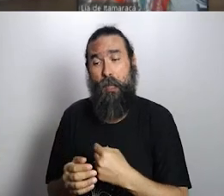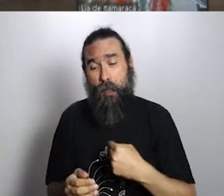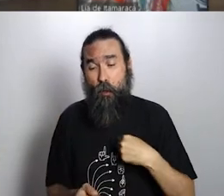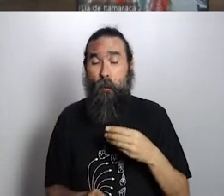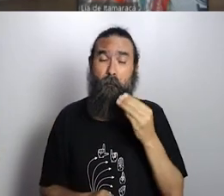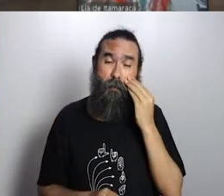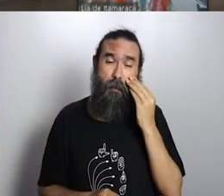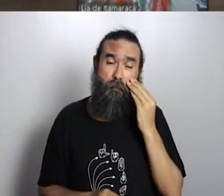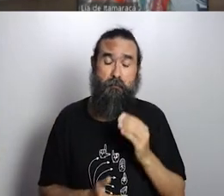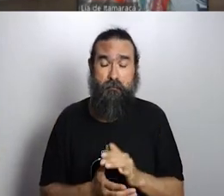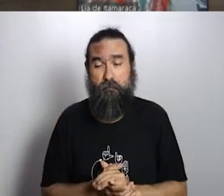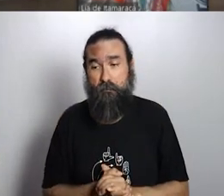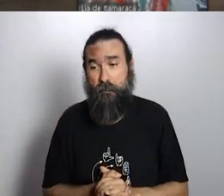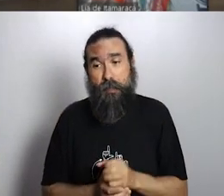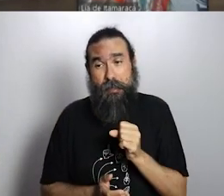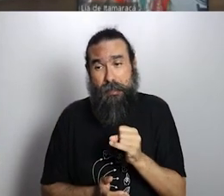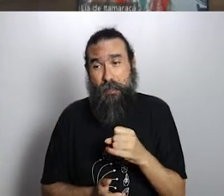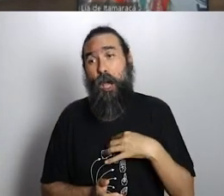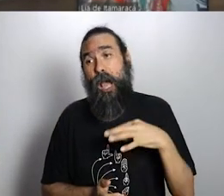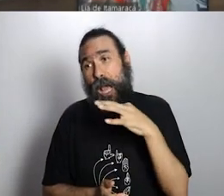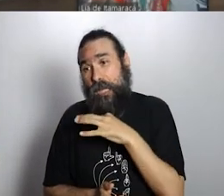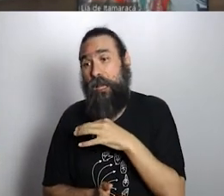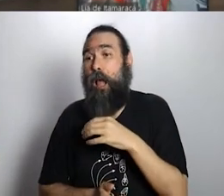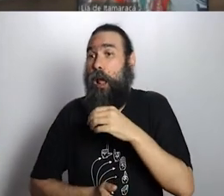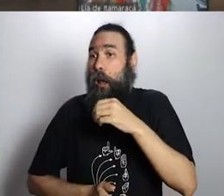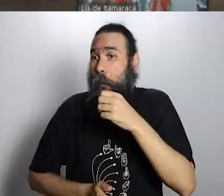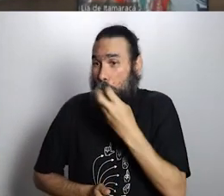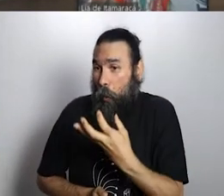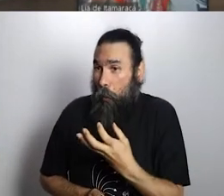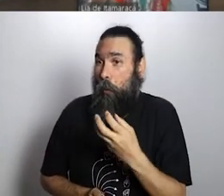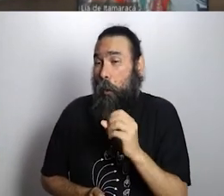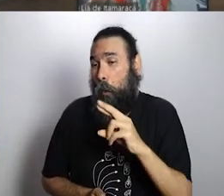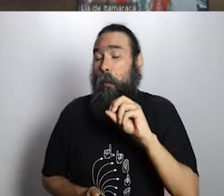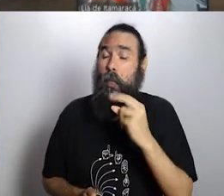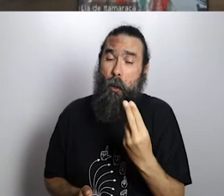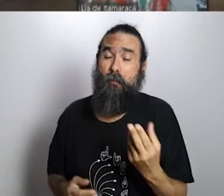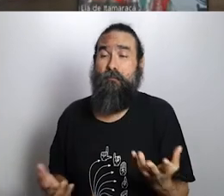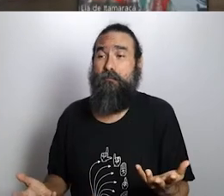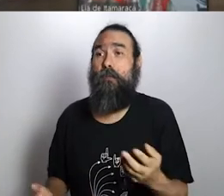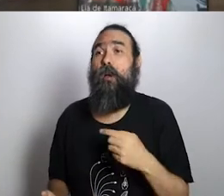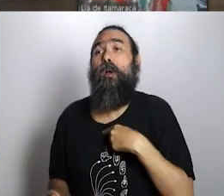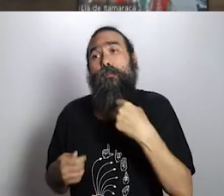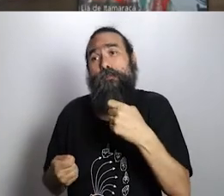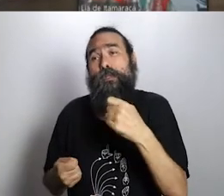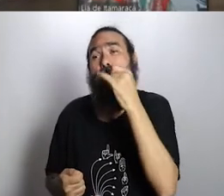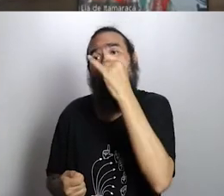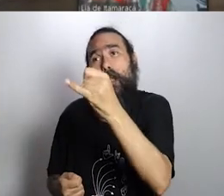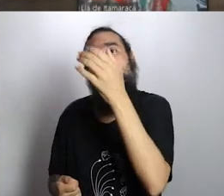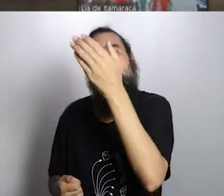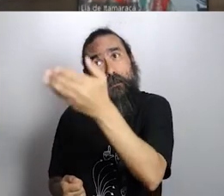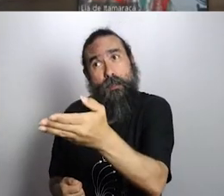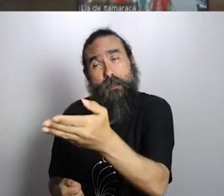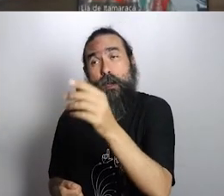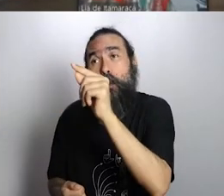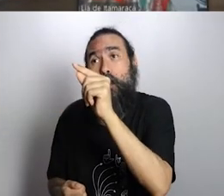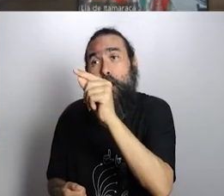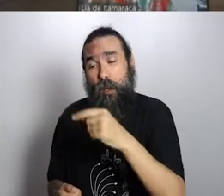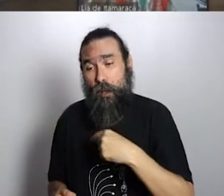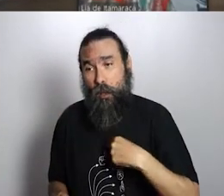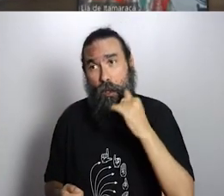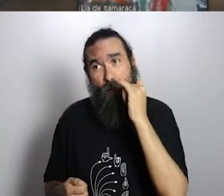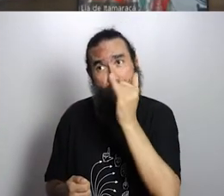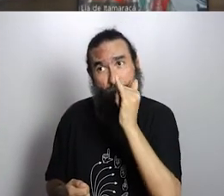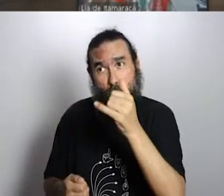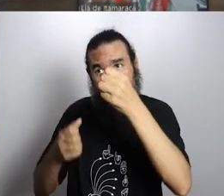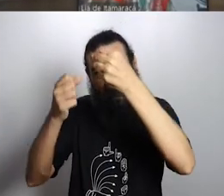procurar uma pessoa que saiba, que eu sei quem sabe. Mas eu tenho que levar para você uma informação e você tem que dar ao